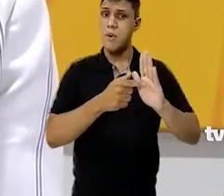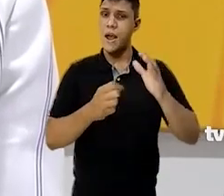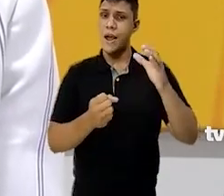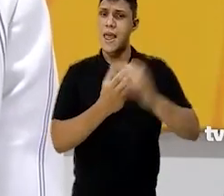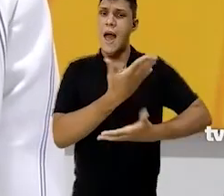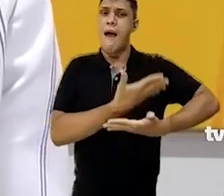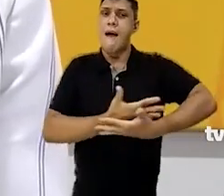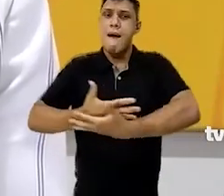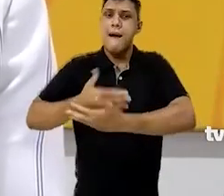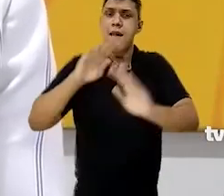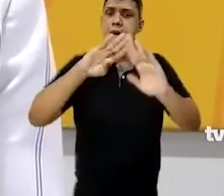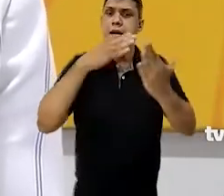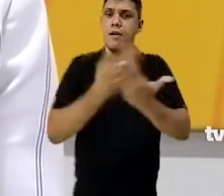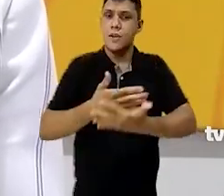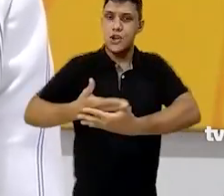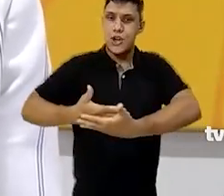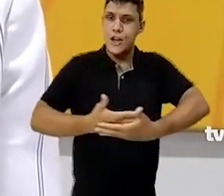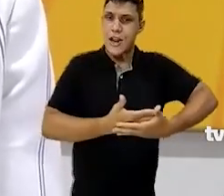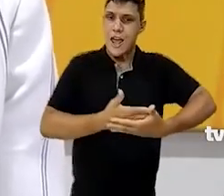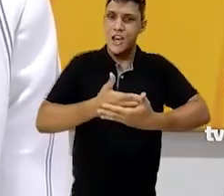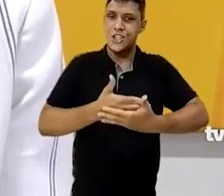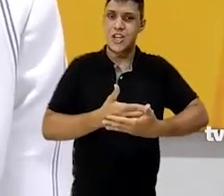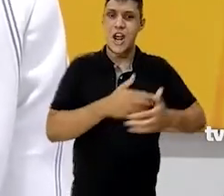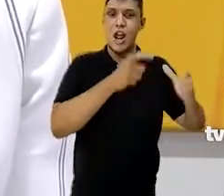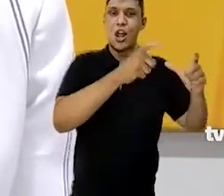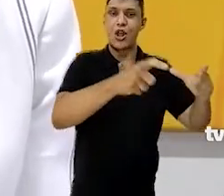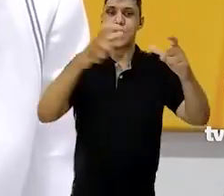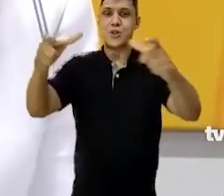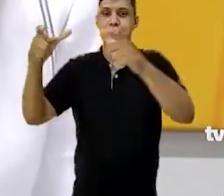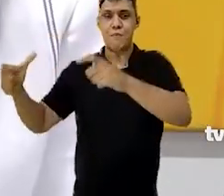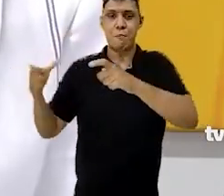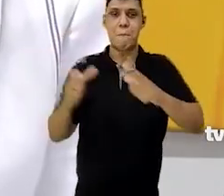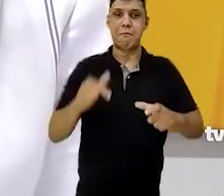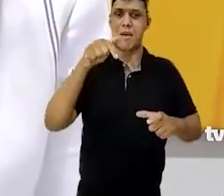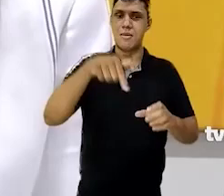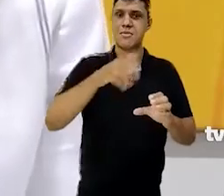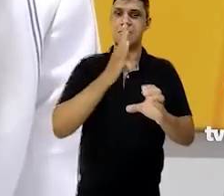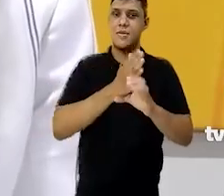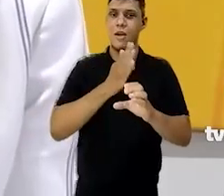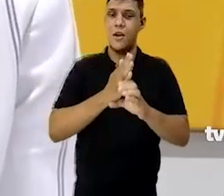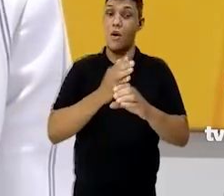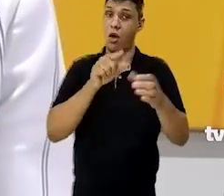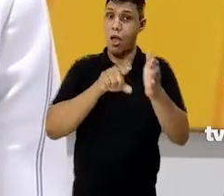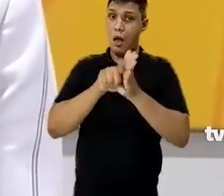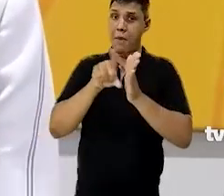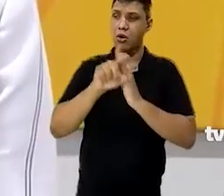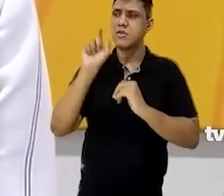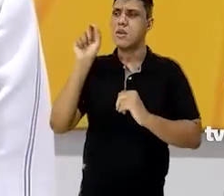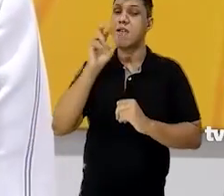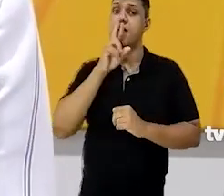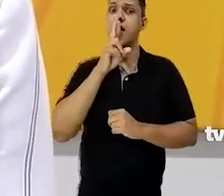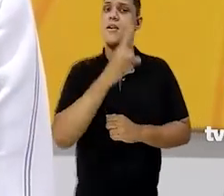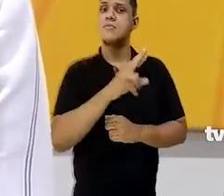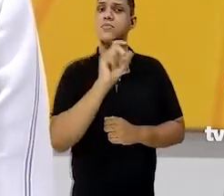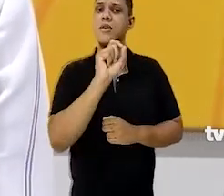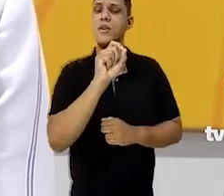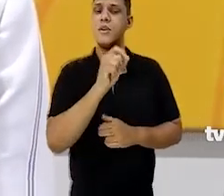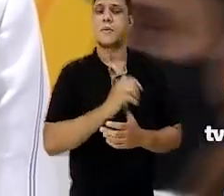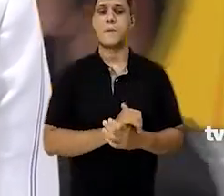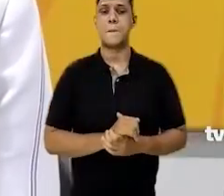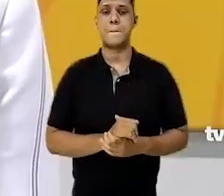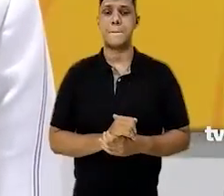bairros carentes de Caicó? Esta é a pergunta e o candidato que vai respondê-la